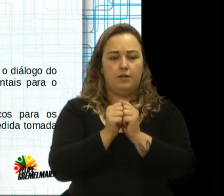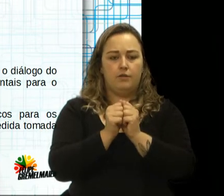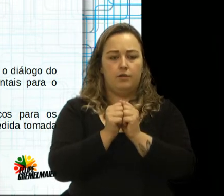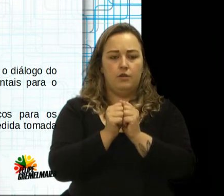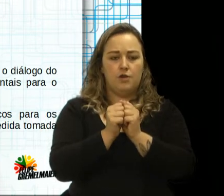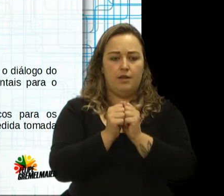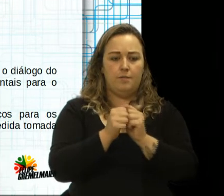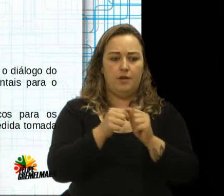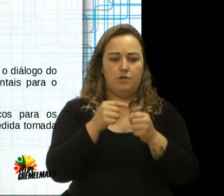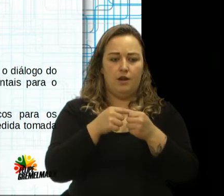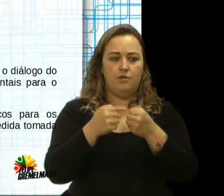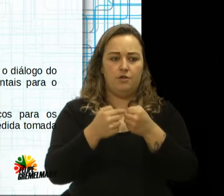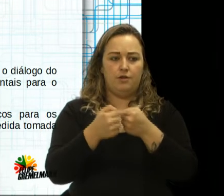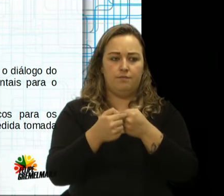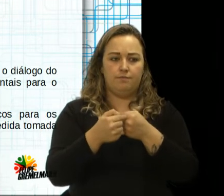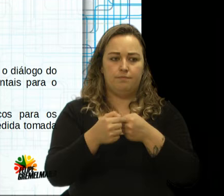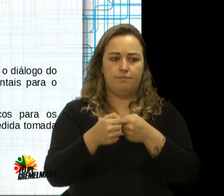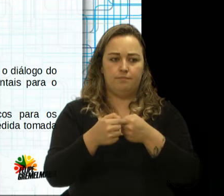medida tomada pela prefeitura.